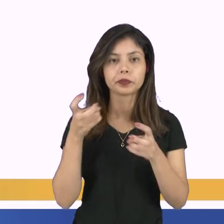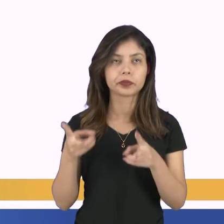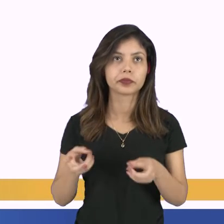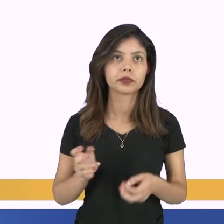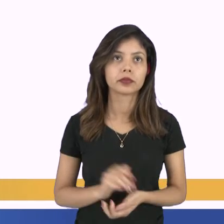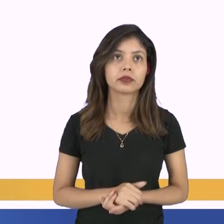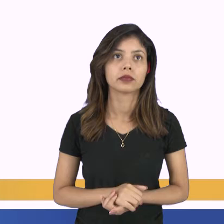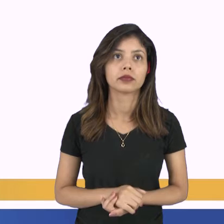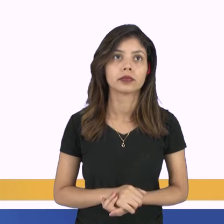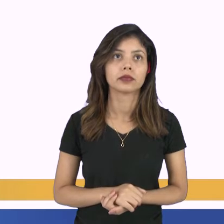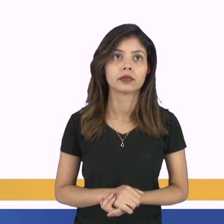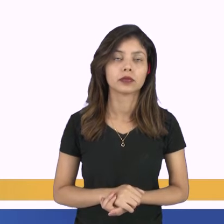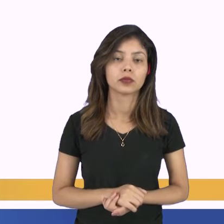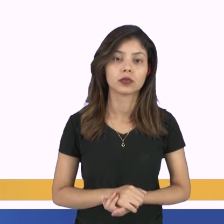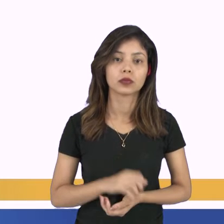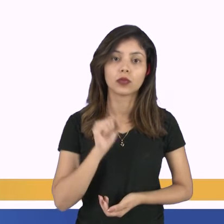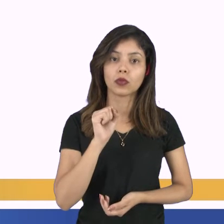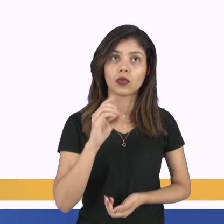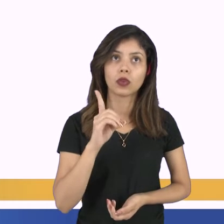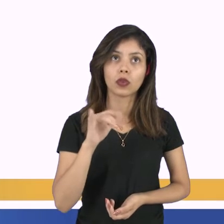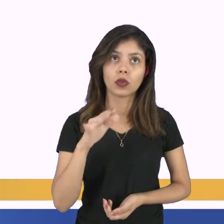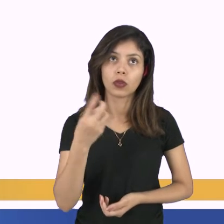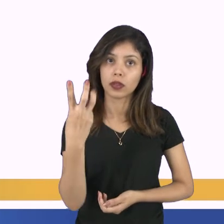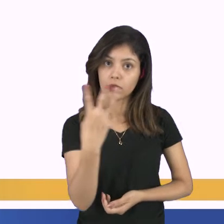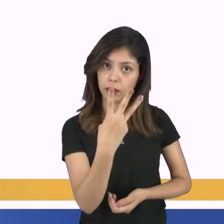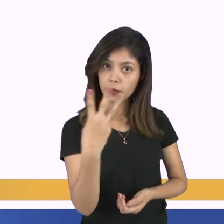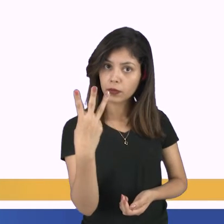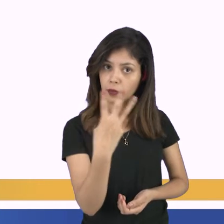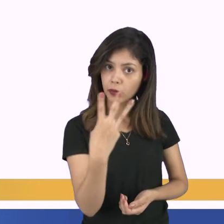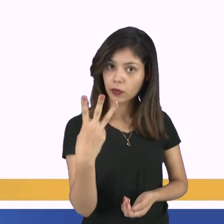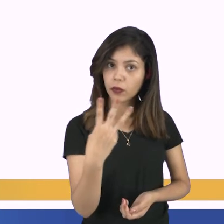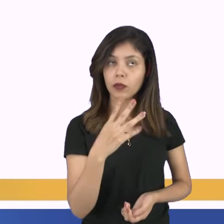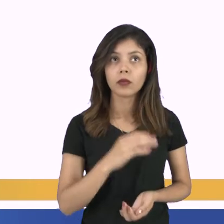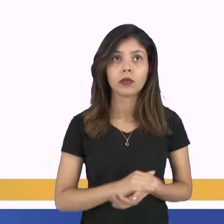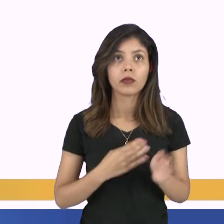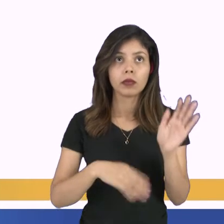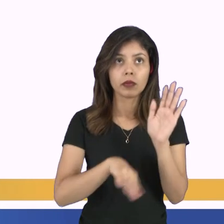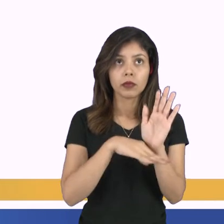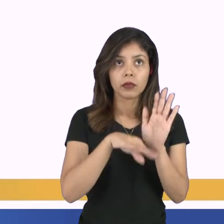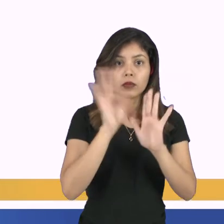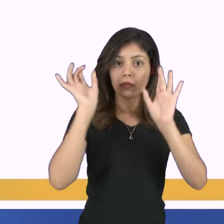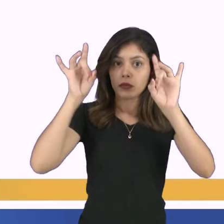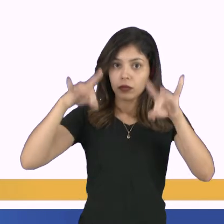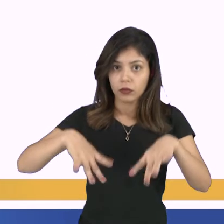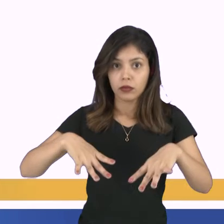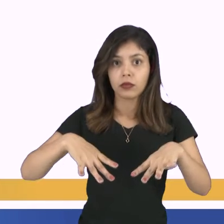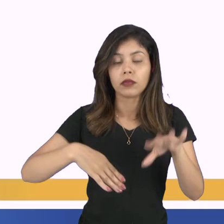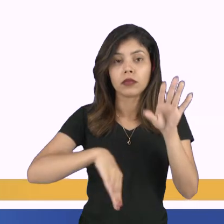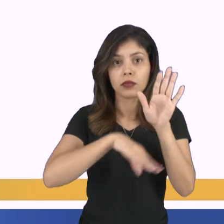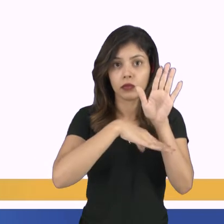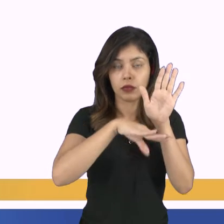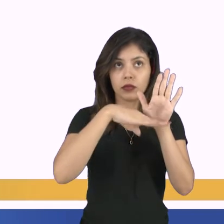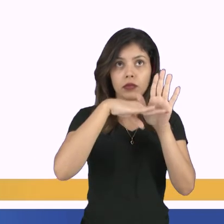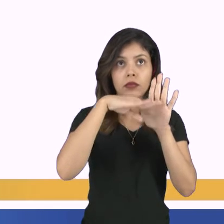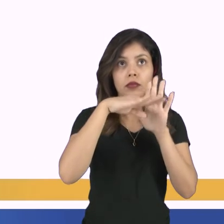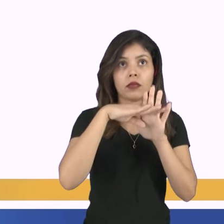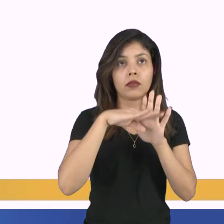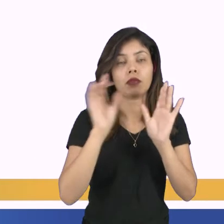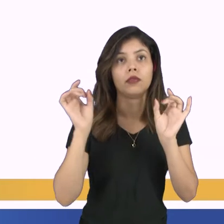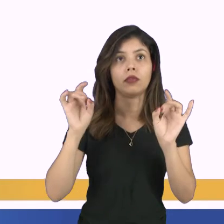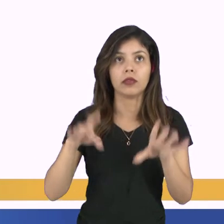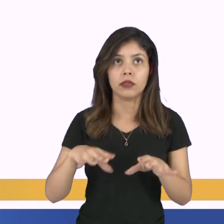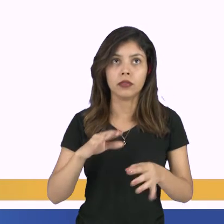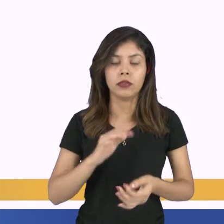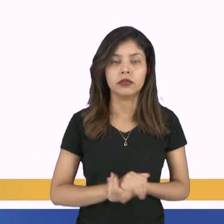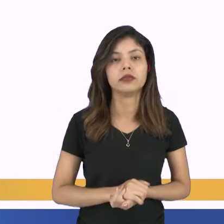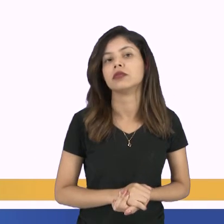aqui? Que o sódio tem 3 camadas e que na última camada ele possui um elétron. Então, tá